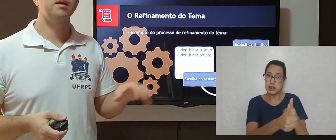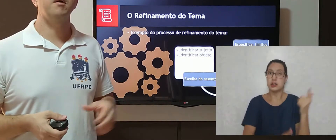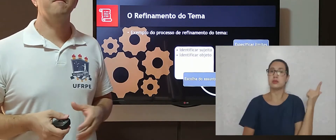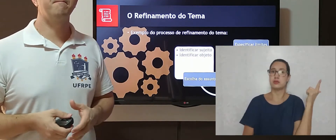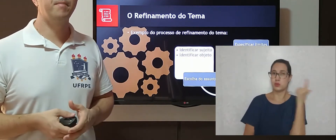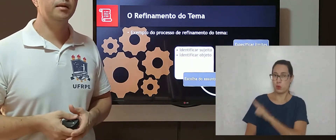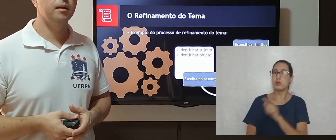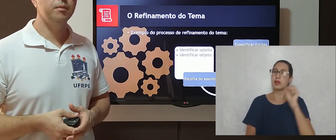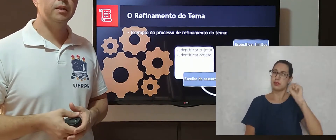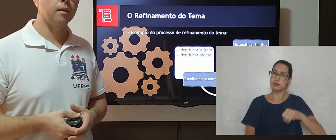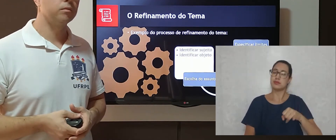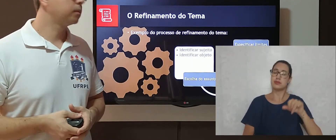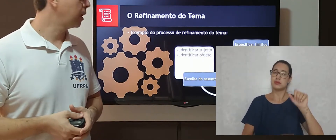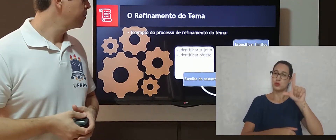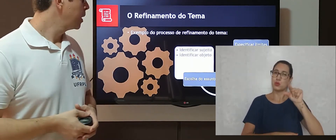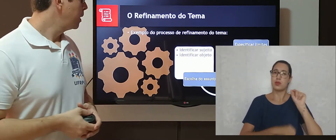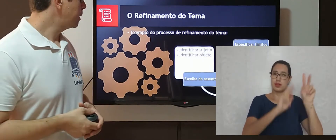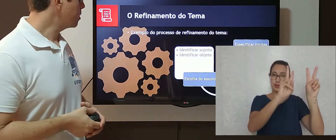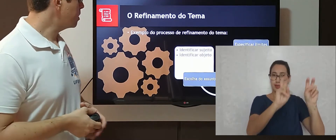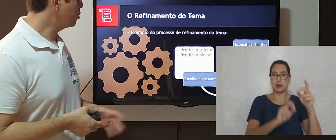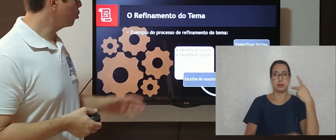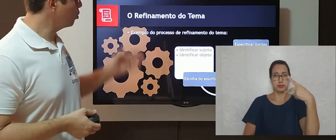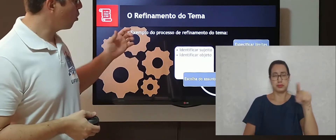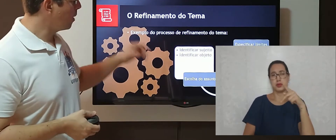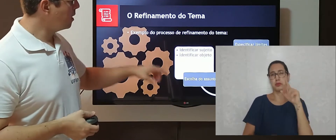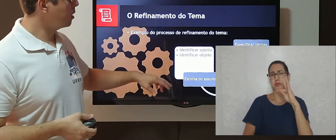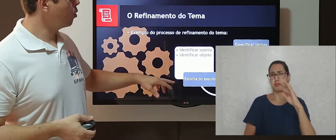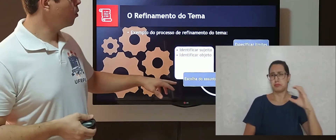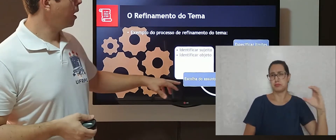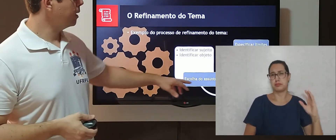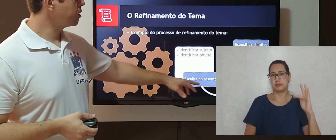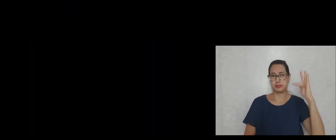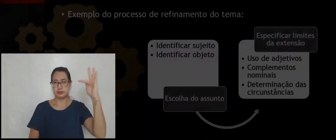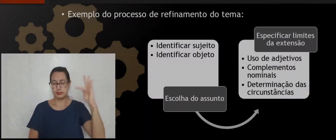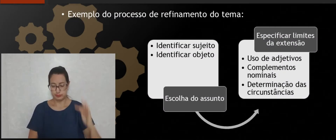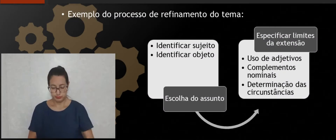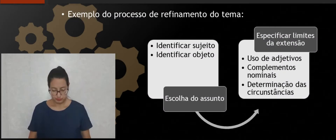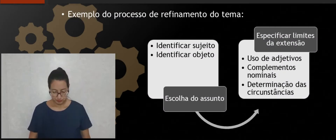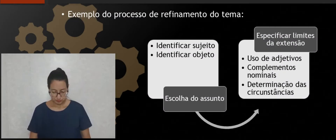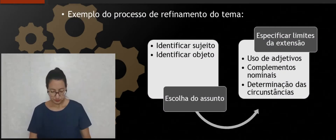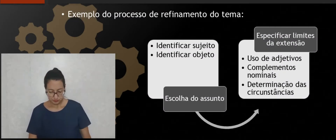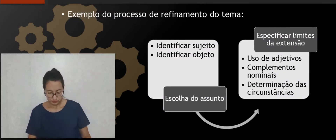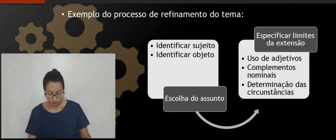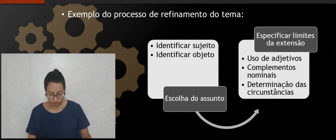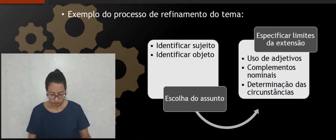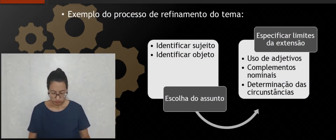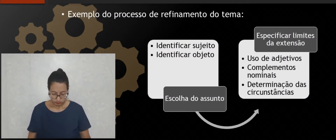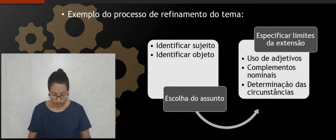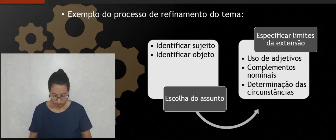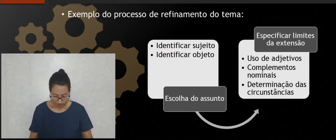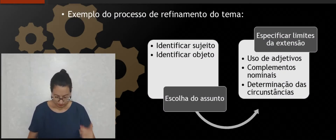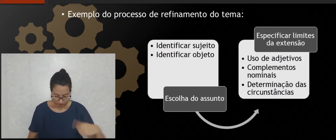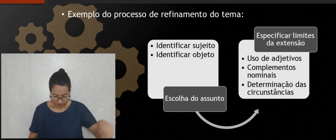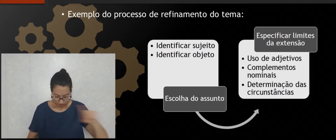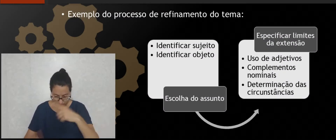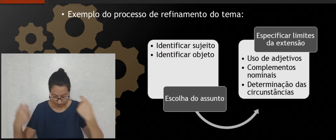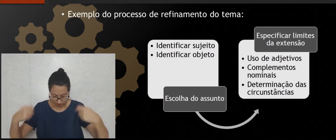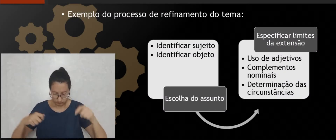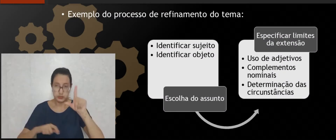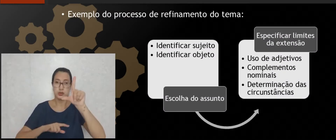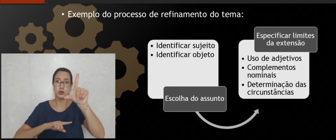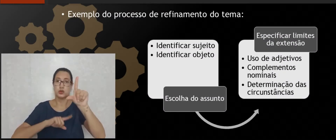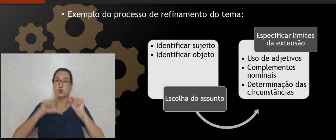um tema bem delimitado, tá? Então, assim, tudo começa com a escolha do assunto. Vocês vão escolher um assunto e com base